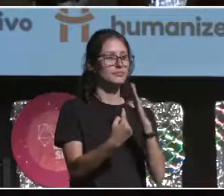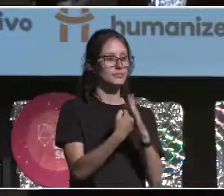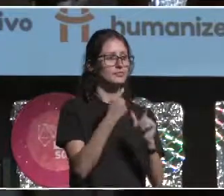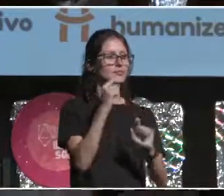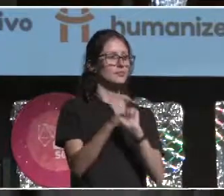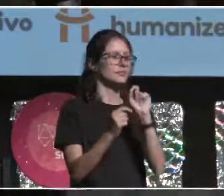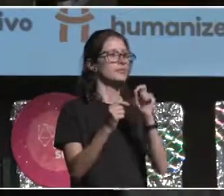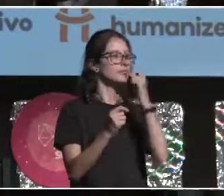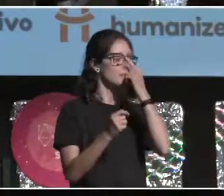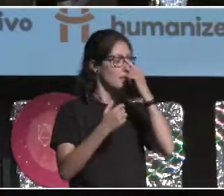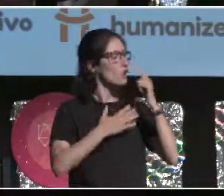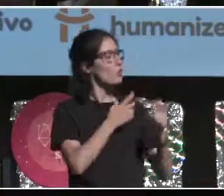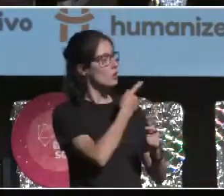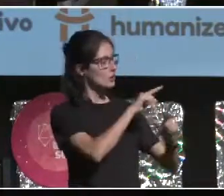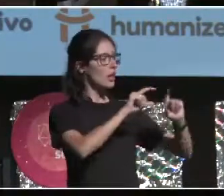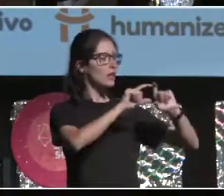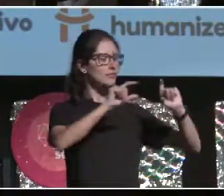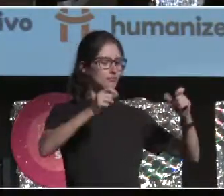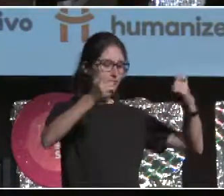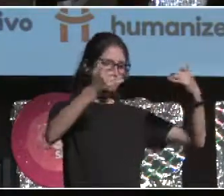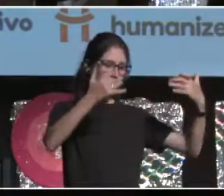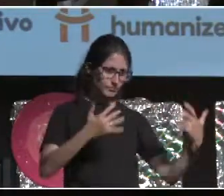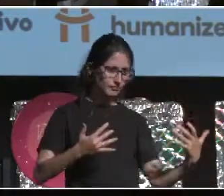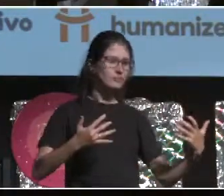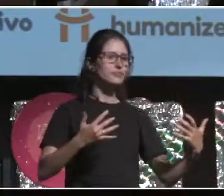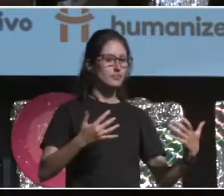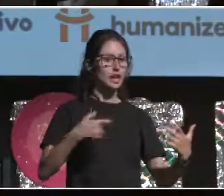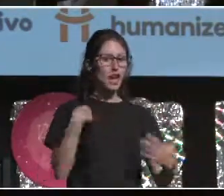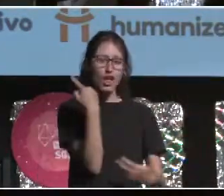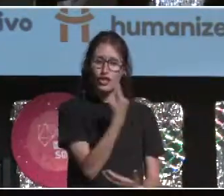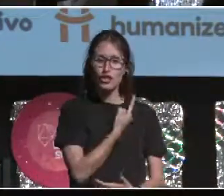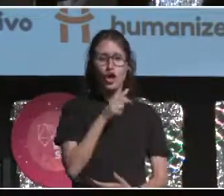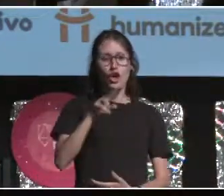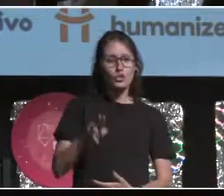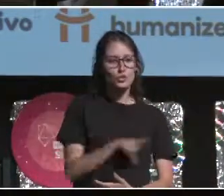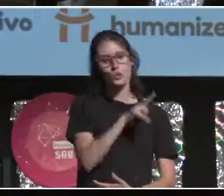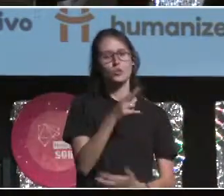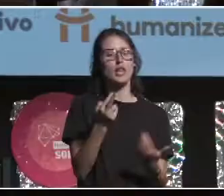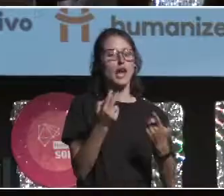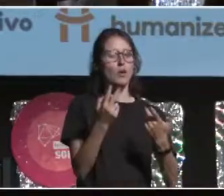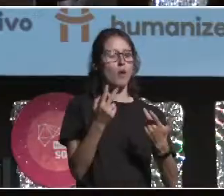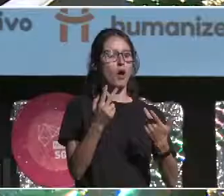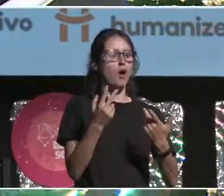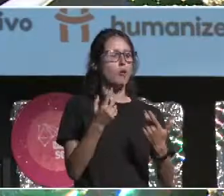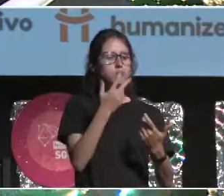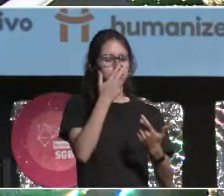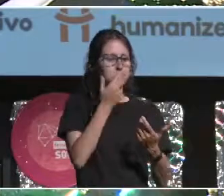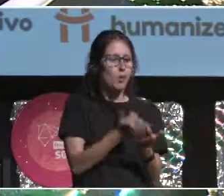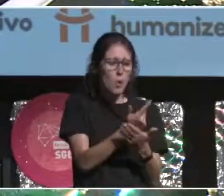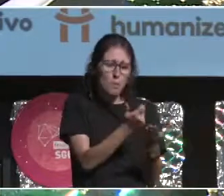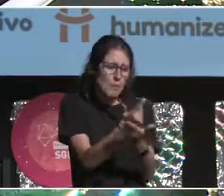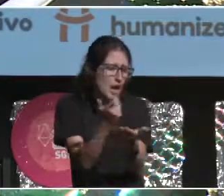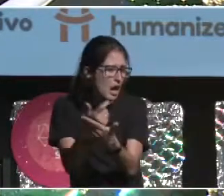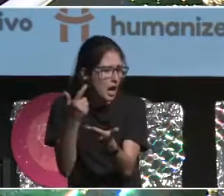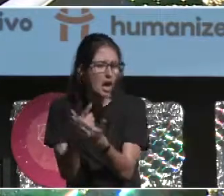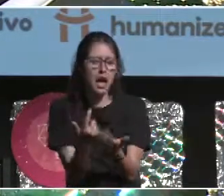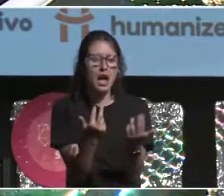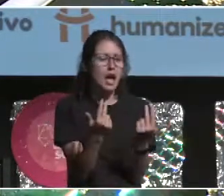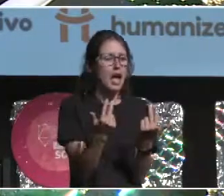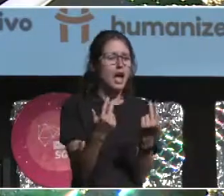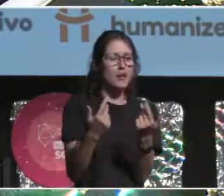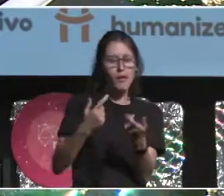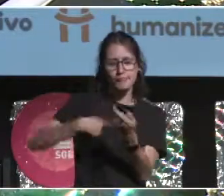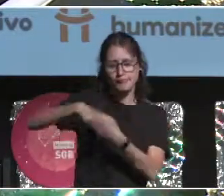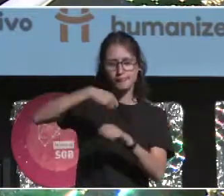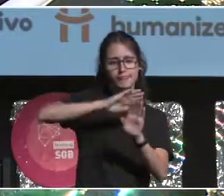todos nós. Gostei da tua frase, que consumir é um ato político. Todos nós consumimos, né? De que empresas a